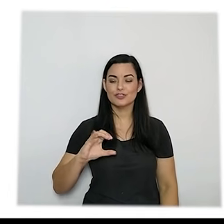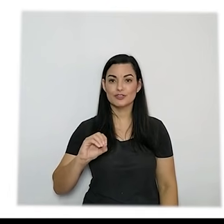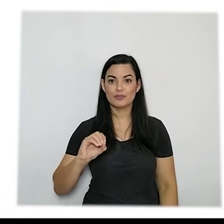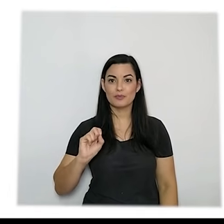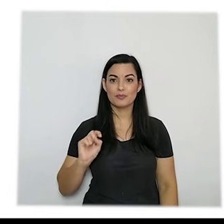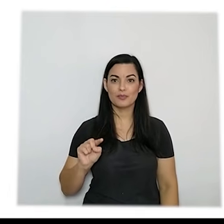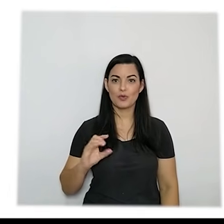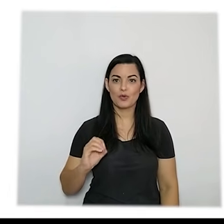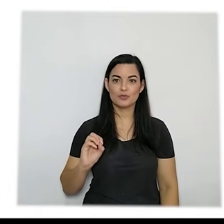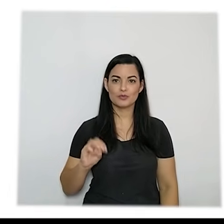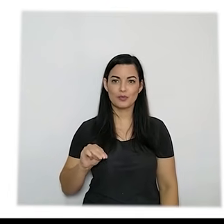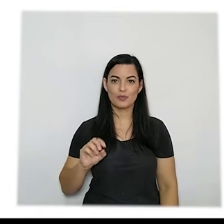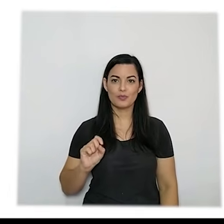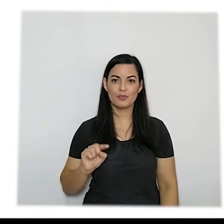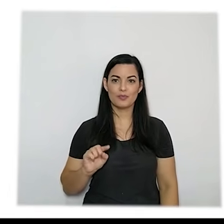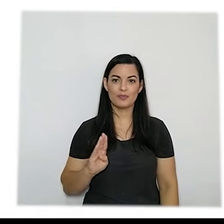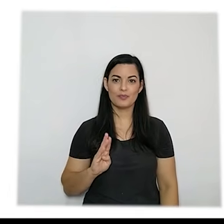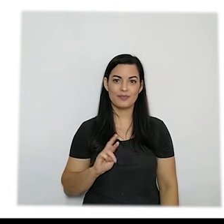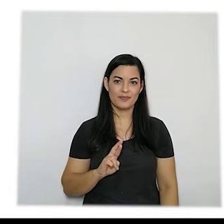dicio.com.br.